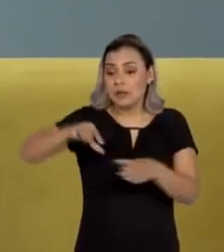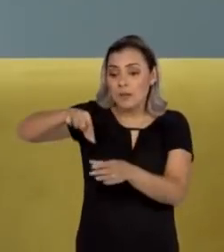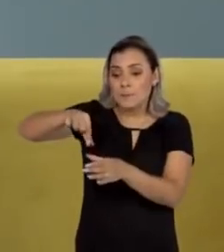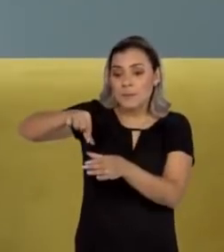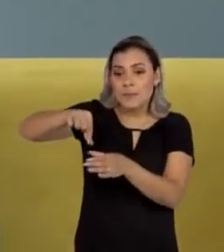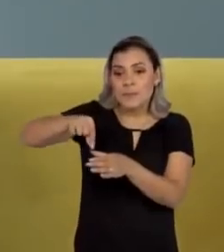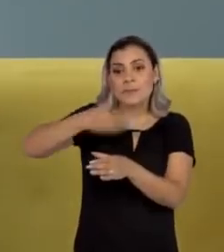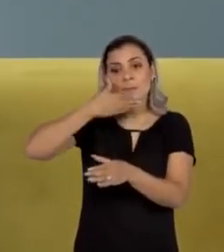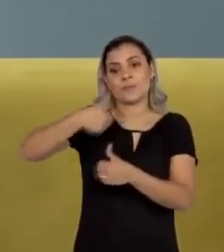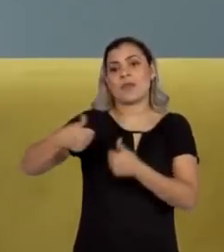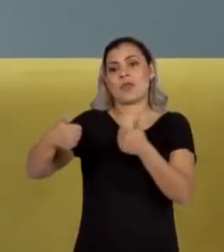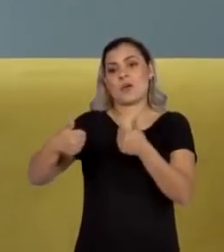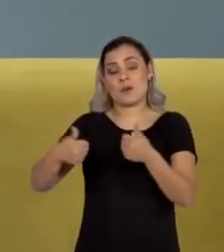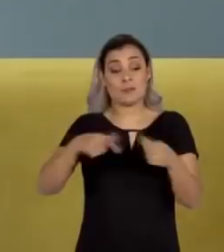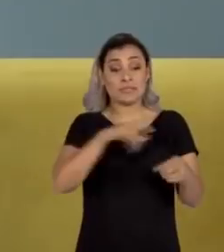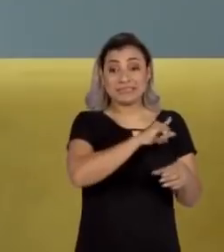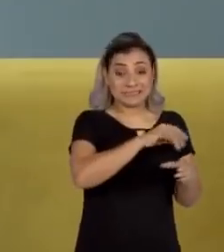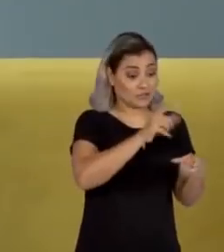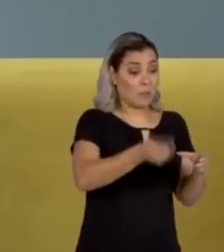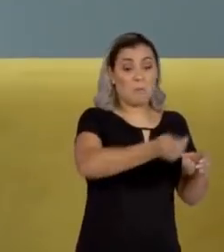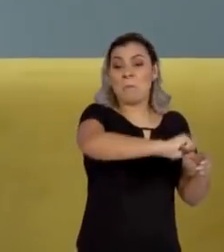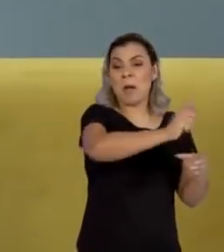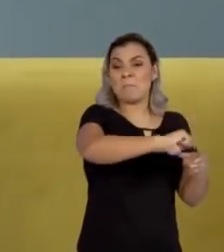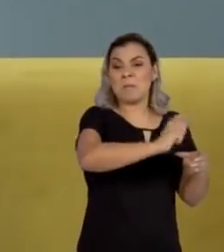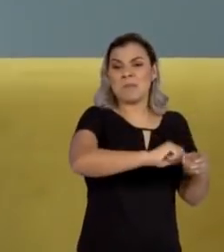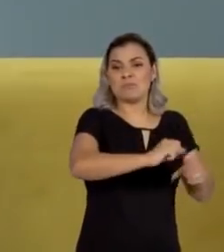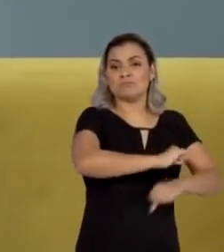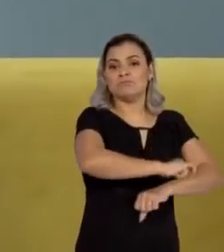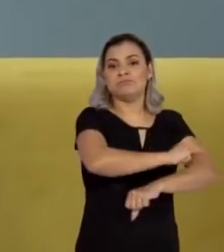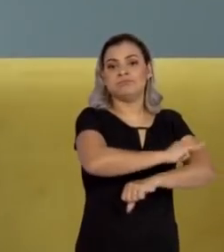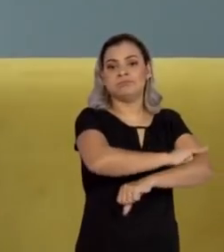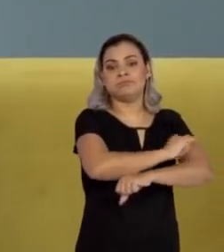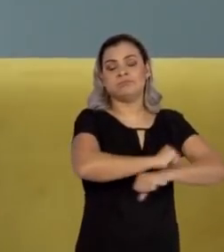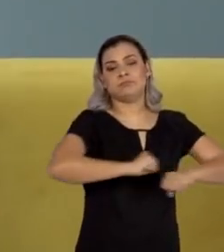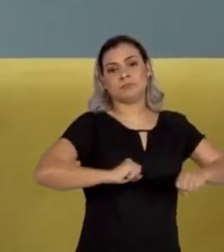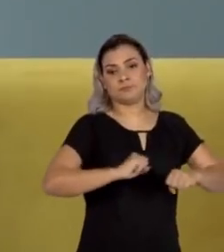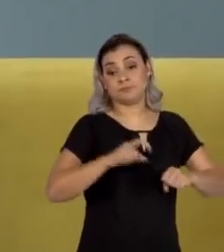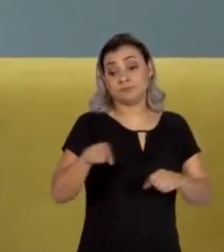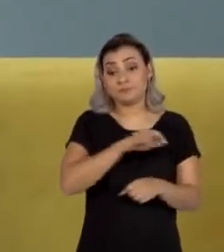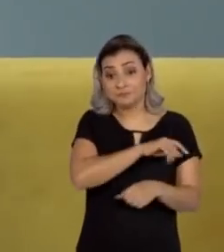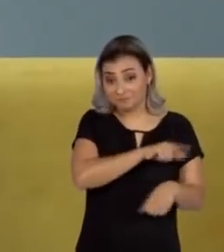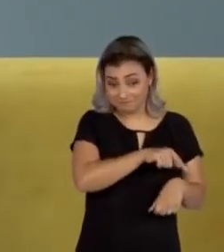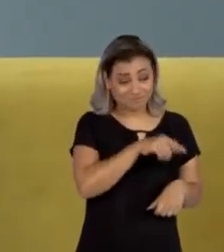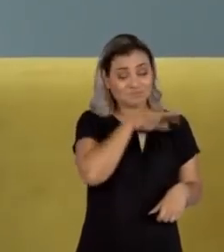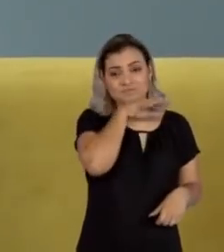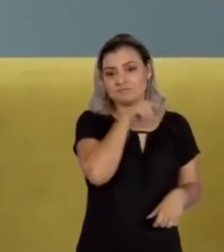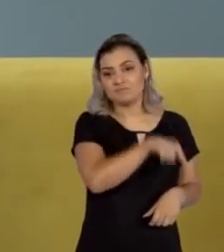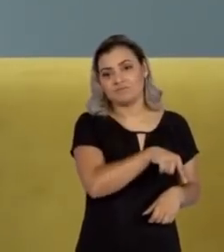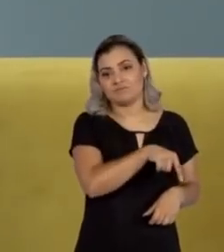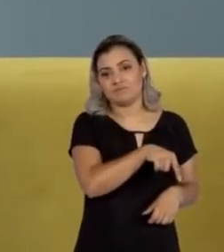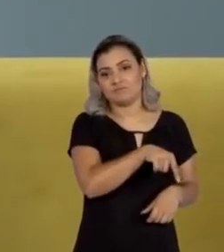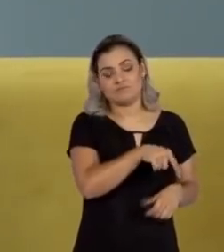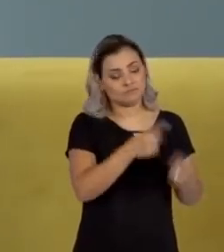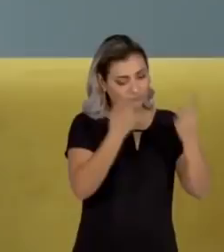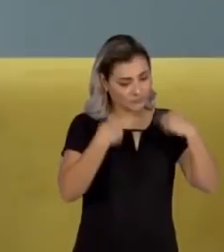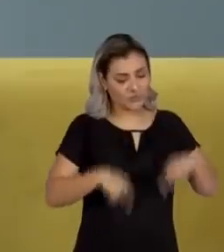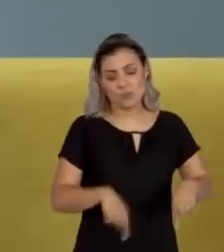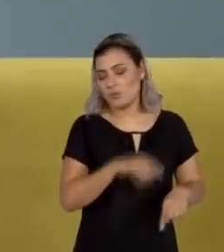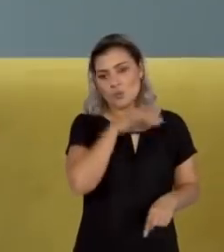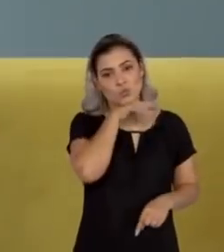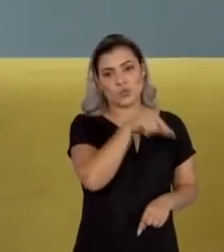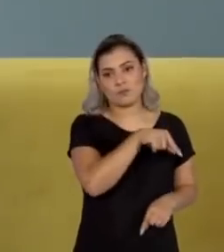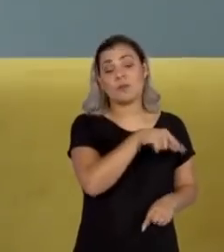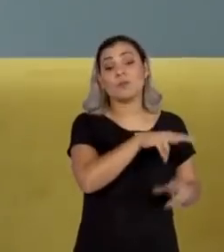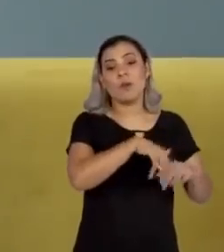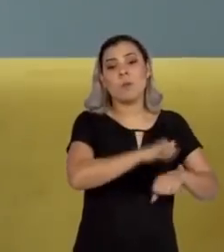mais calorias vai fazer o indivíduo ganhar mais peso. E, além disso, esse açúcar branco é o que vira glicose no sangue. Então, ele vai